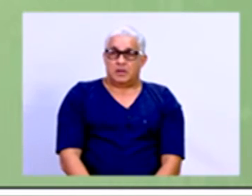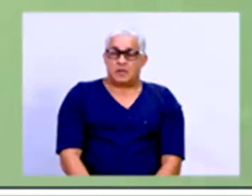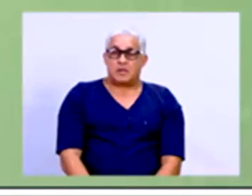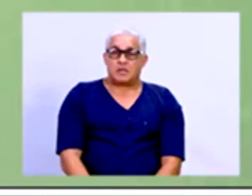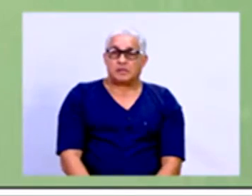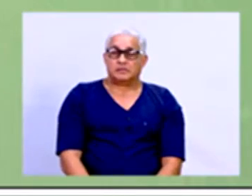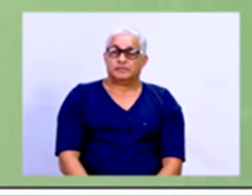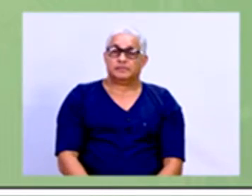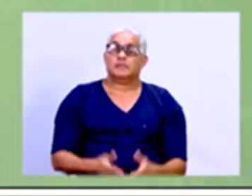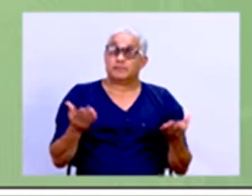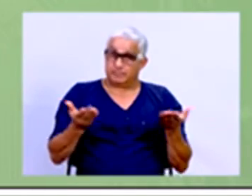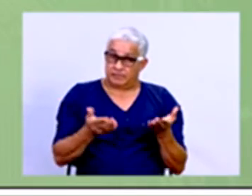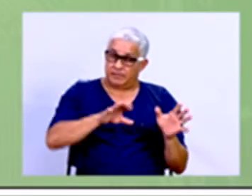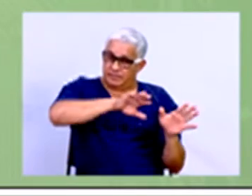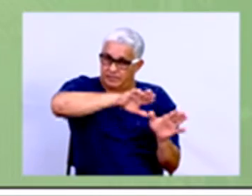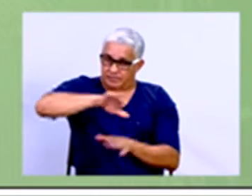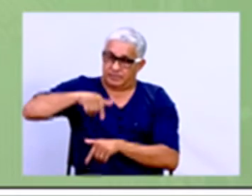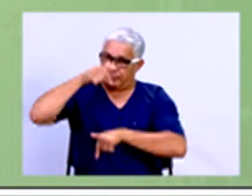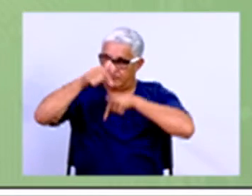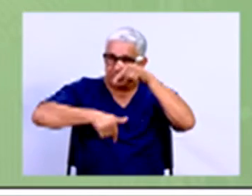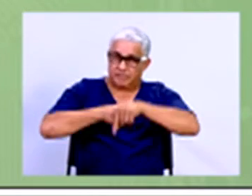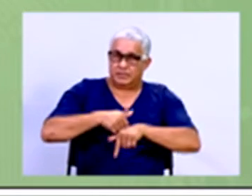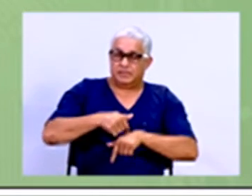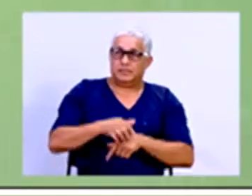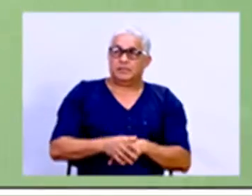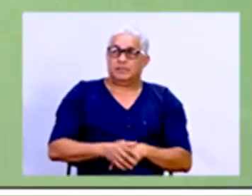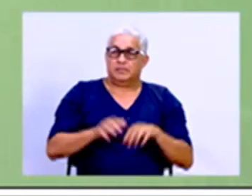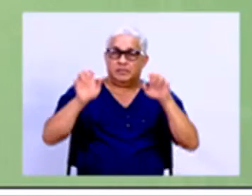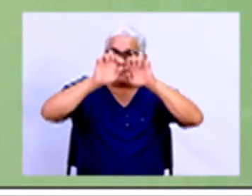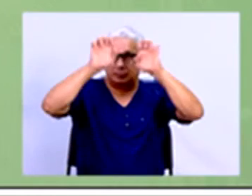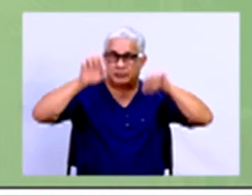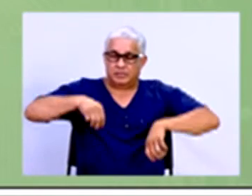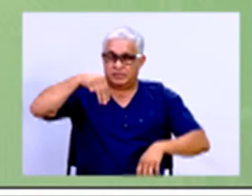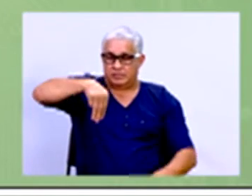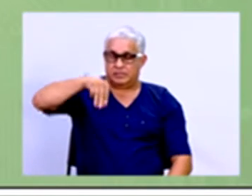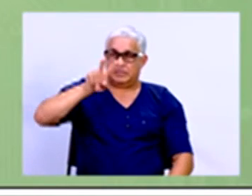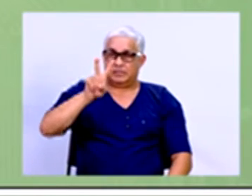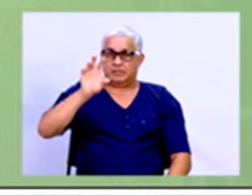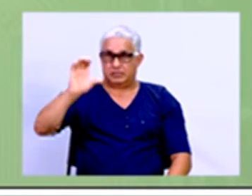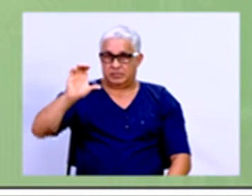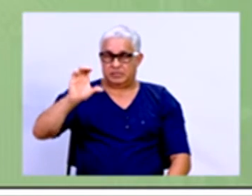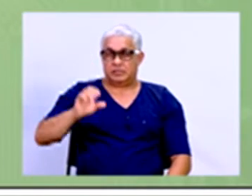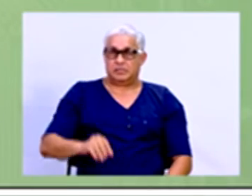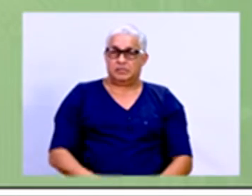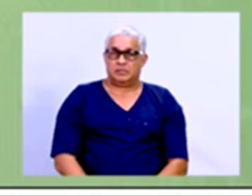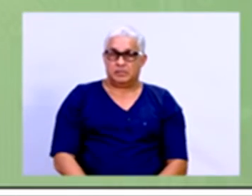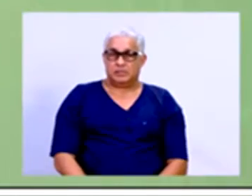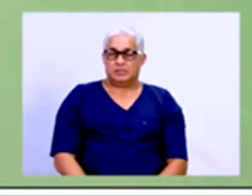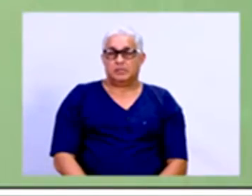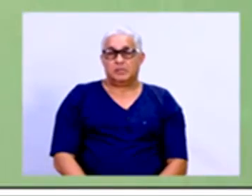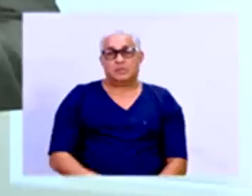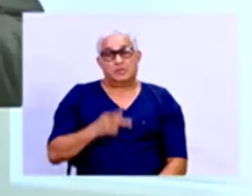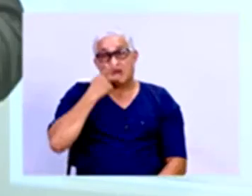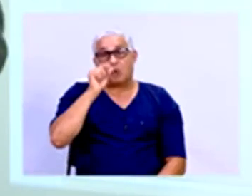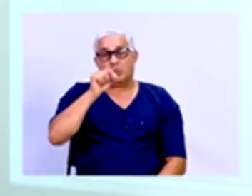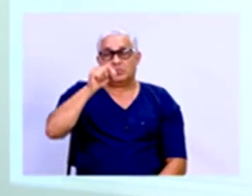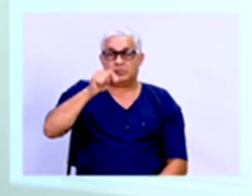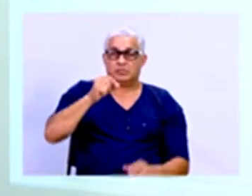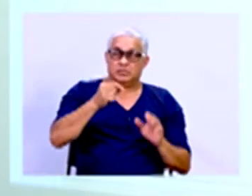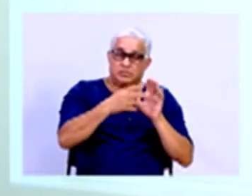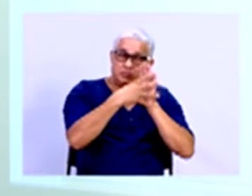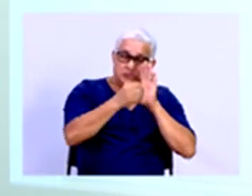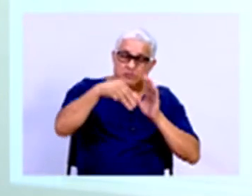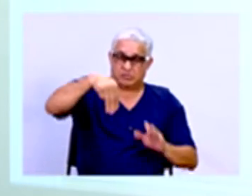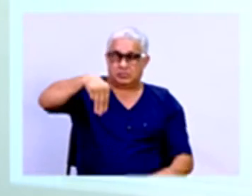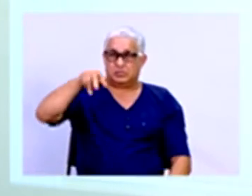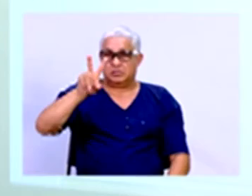Bom, vamos trabalhar agora, relembrar um pouco de como funciona esse modelo MVC. Né? Basicamente, quando a gente fala de modelo MVC, estamos falando